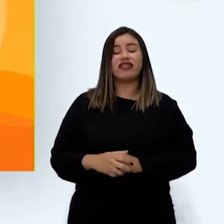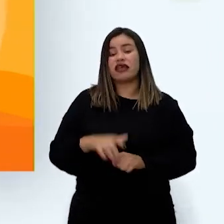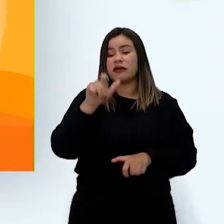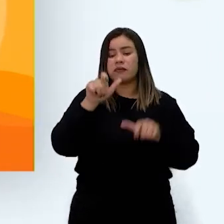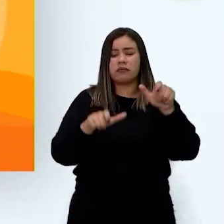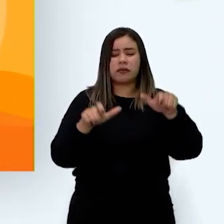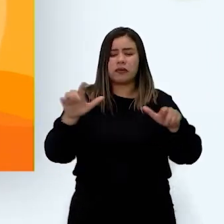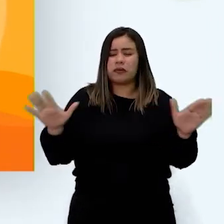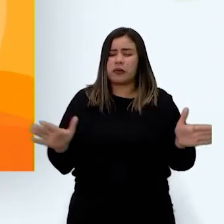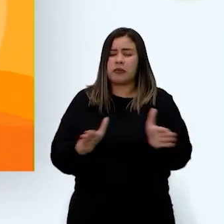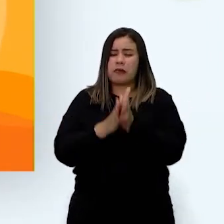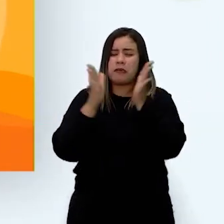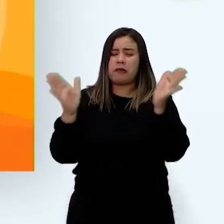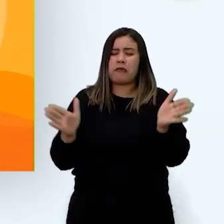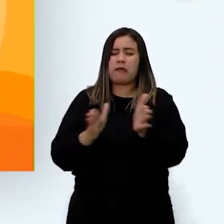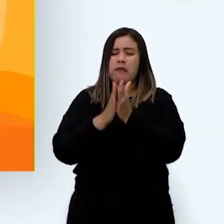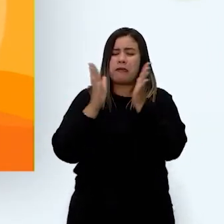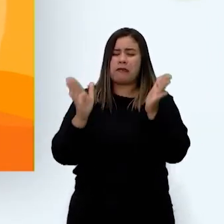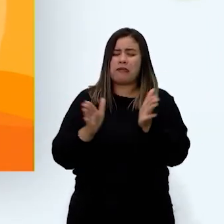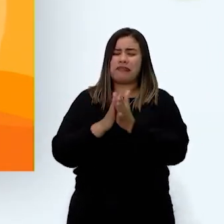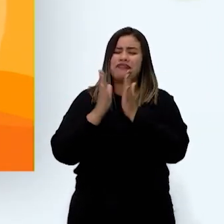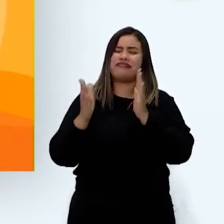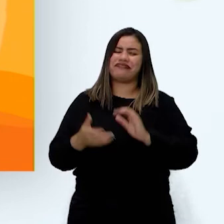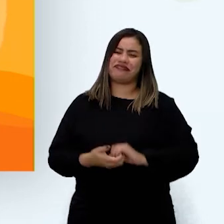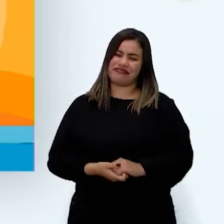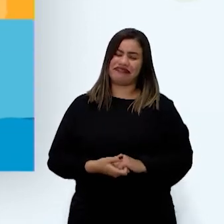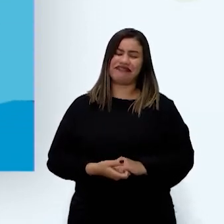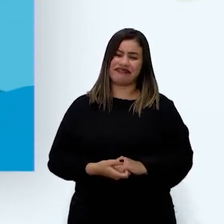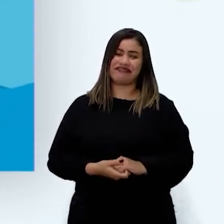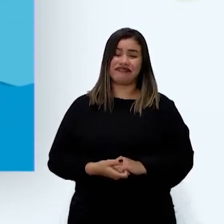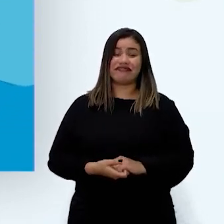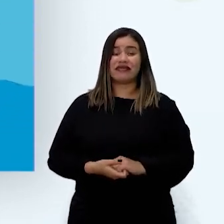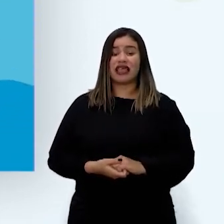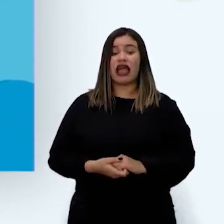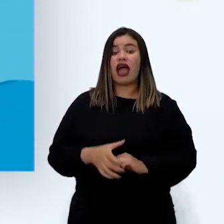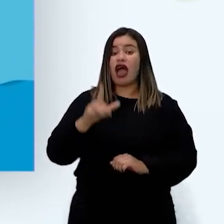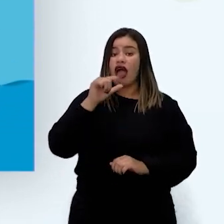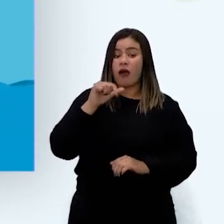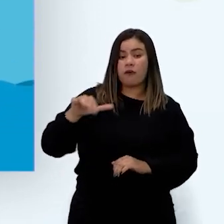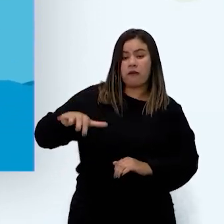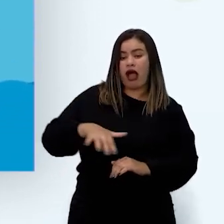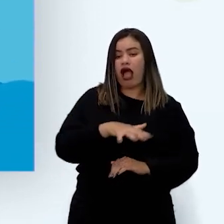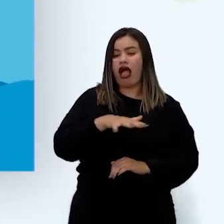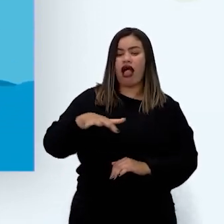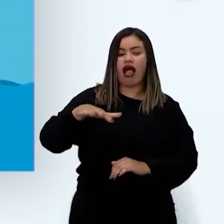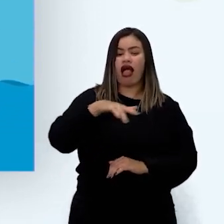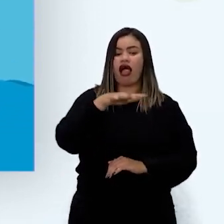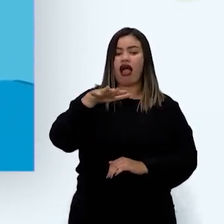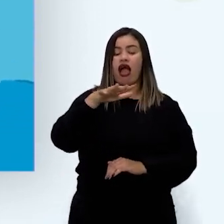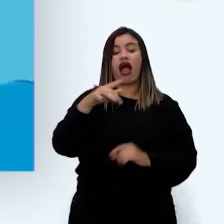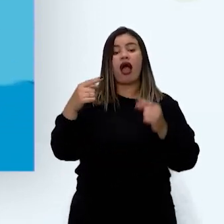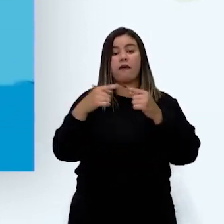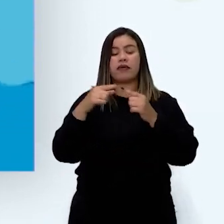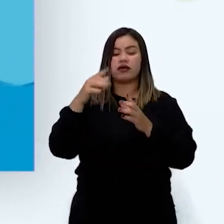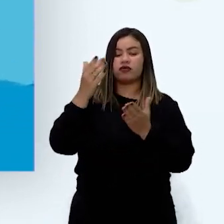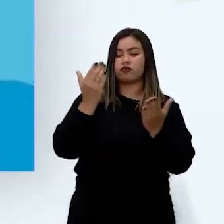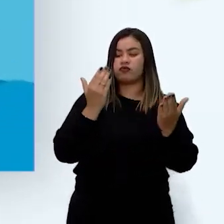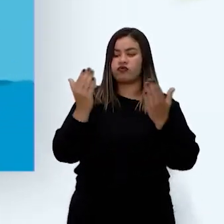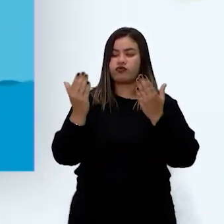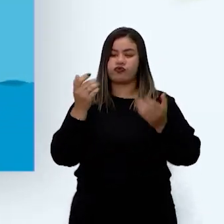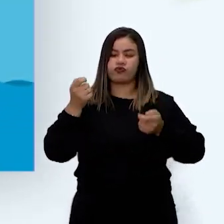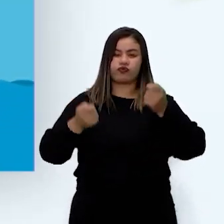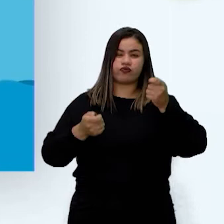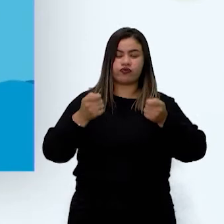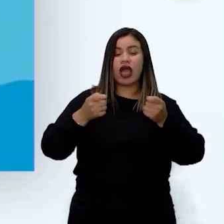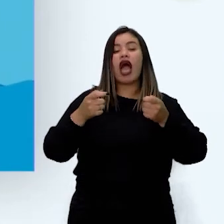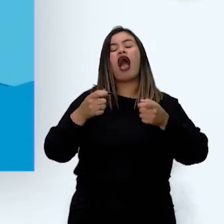indivíduos carentes do território nacional. Os volumes de água são regidos pelo ciclo hidrológico de cada região. A cada